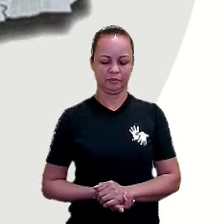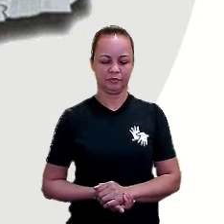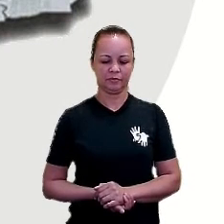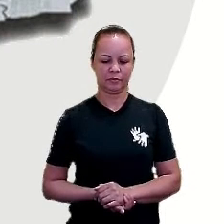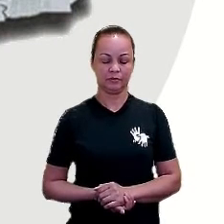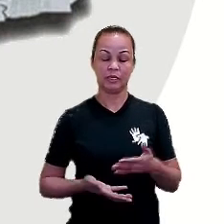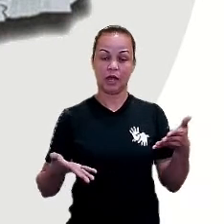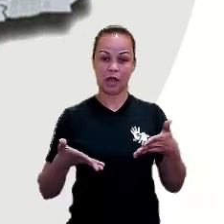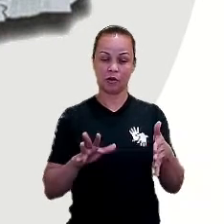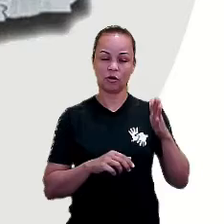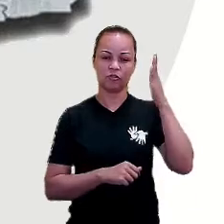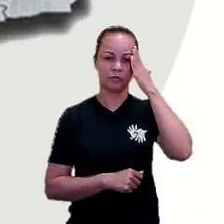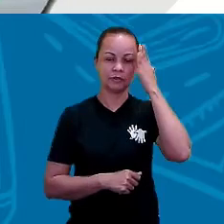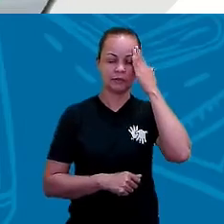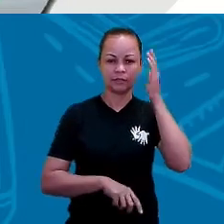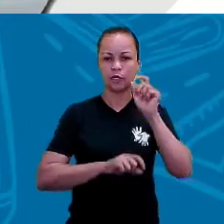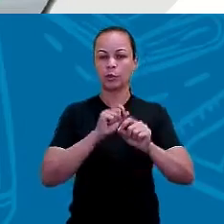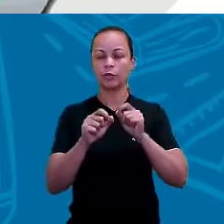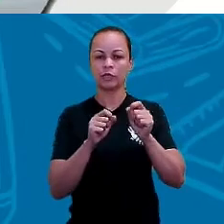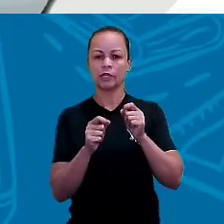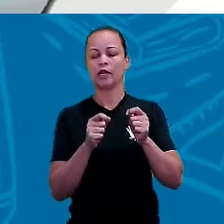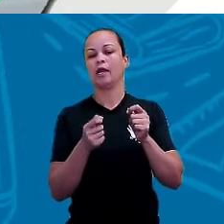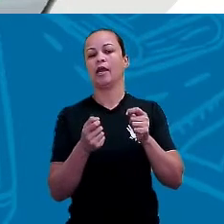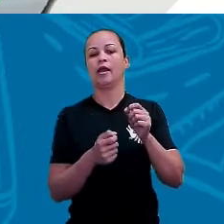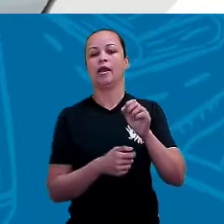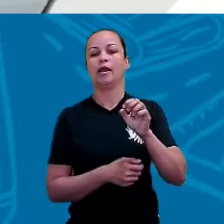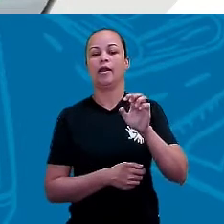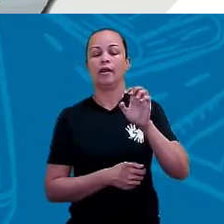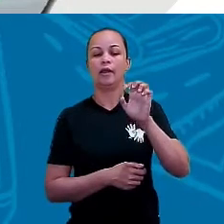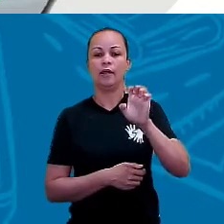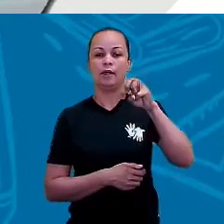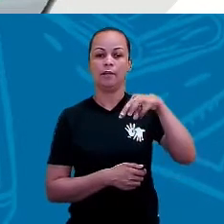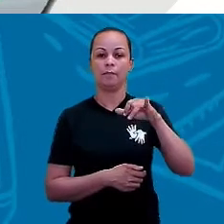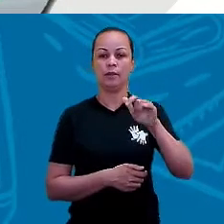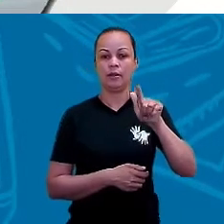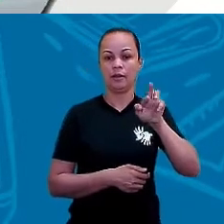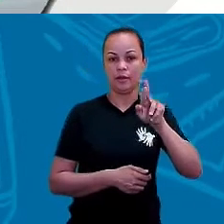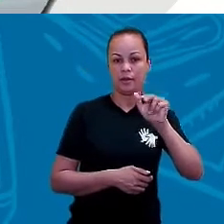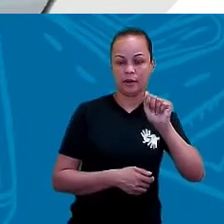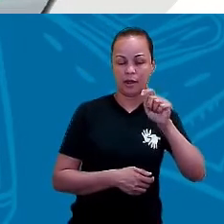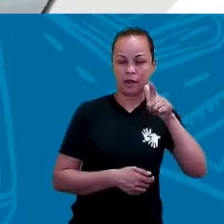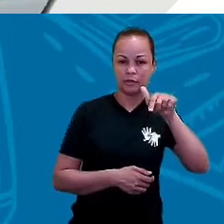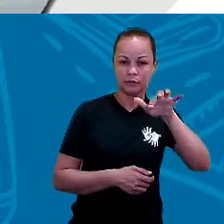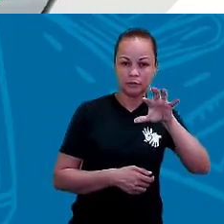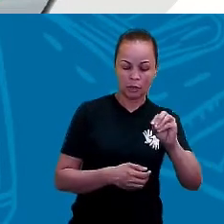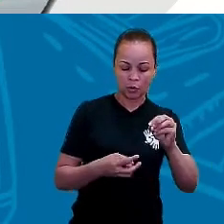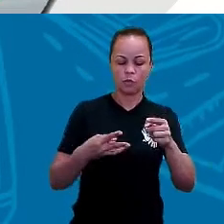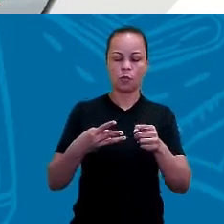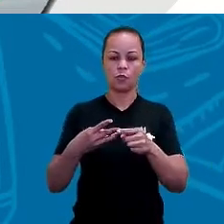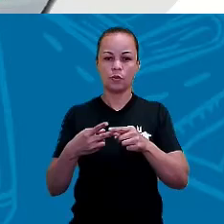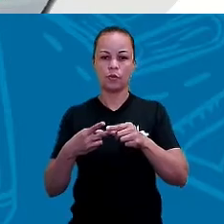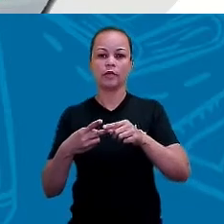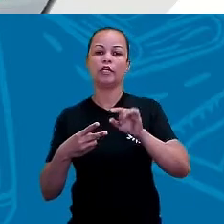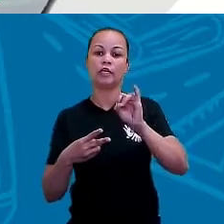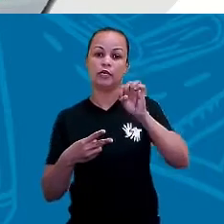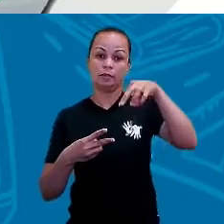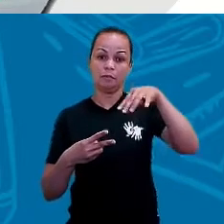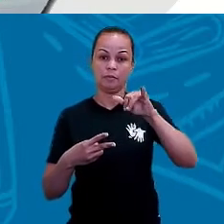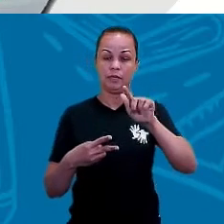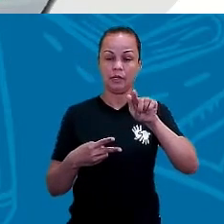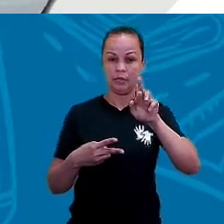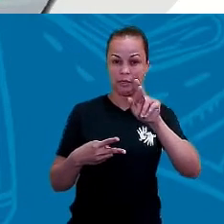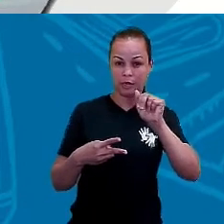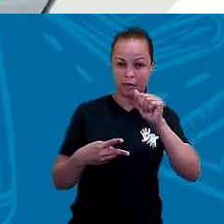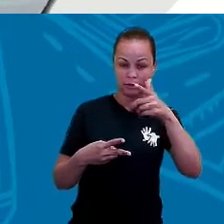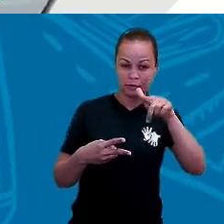Vamos agora compreender o que é imigração, emigração e migração. Lembra, né, na aula passada, que um é